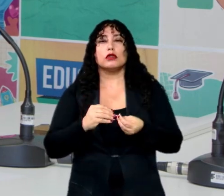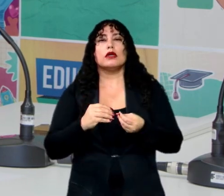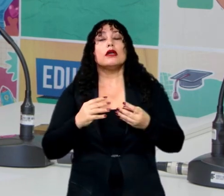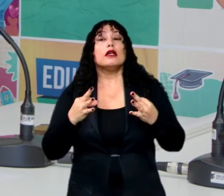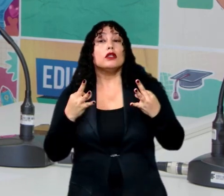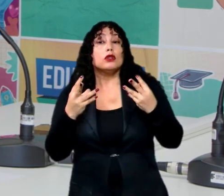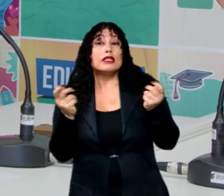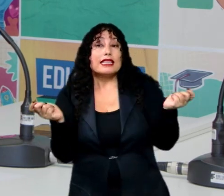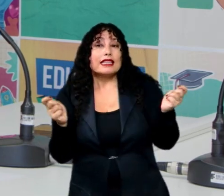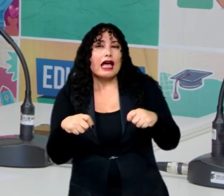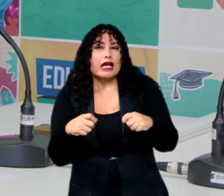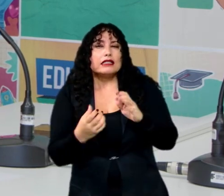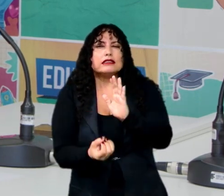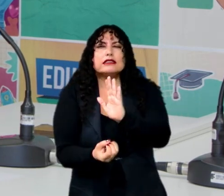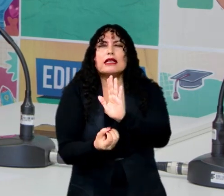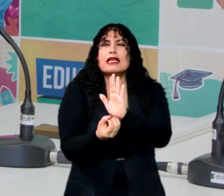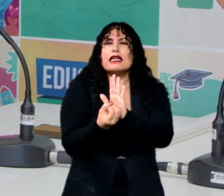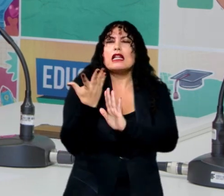pudesse gerar